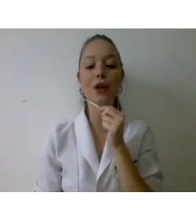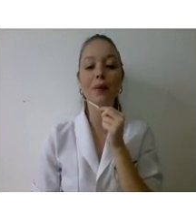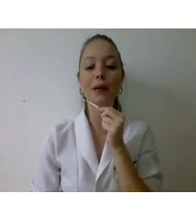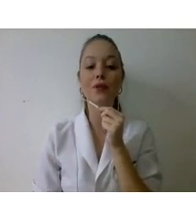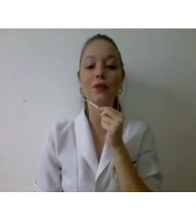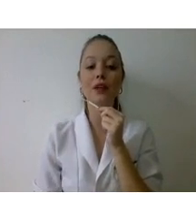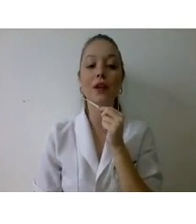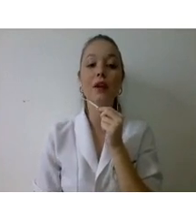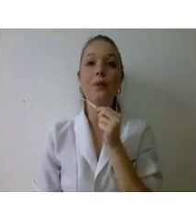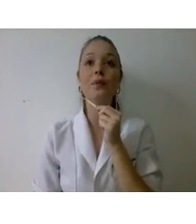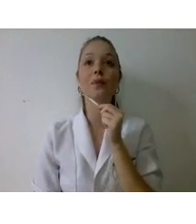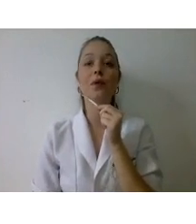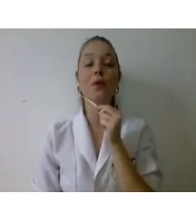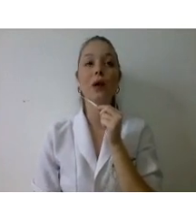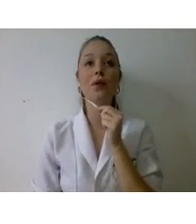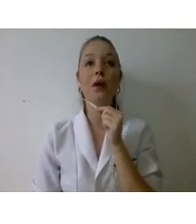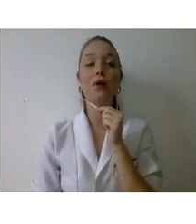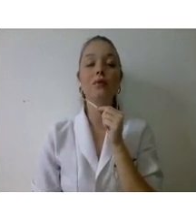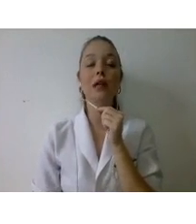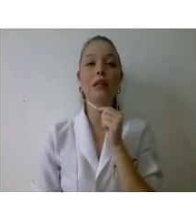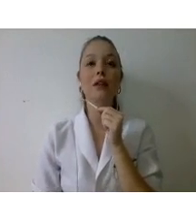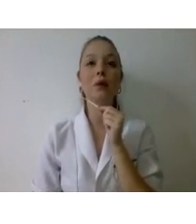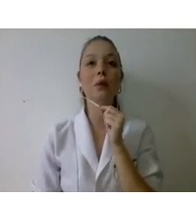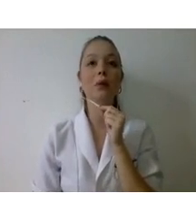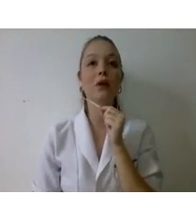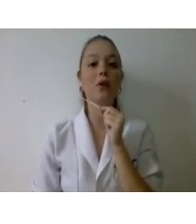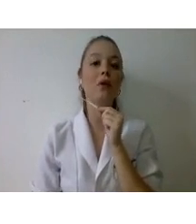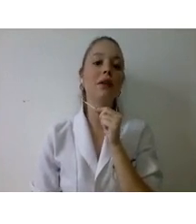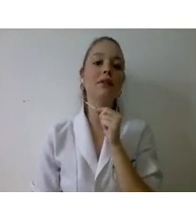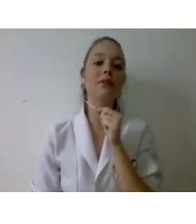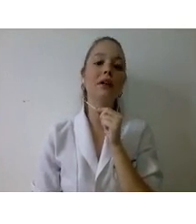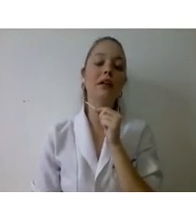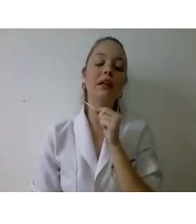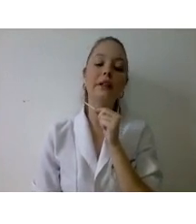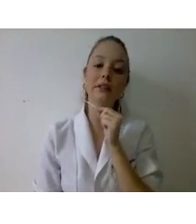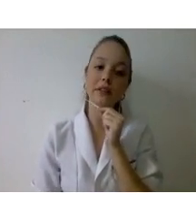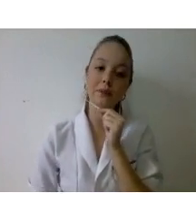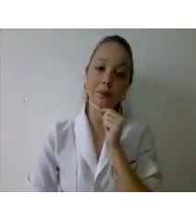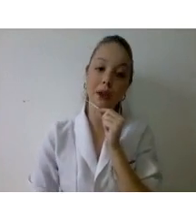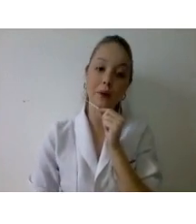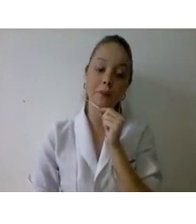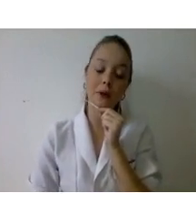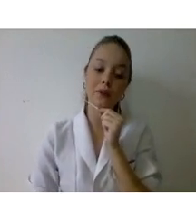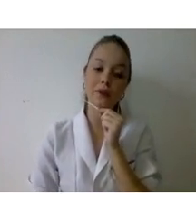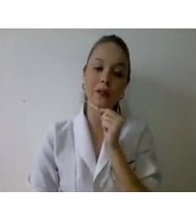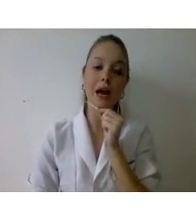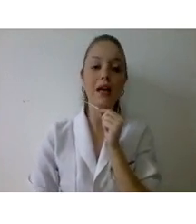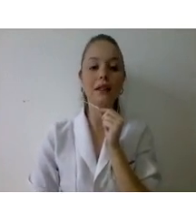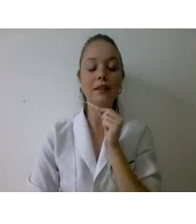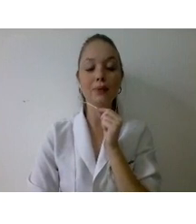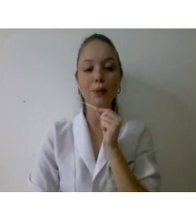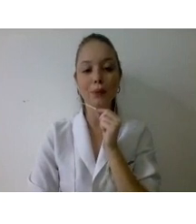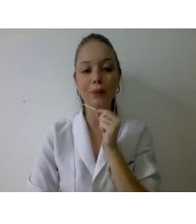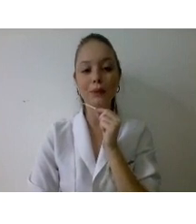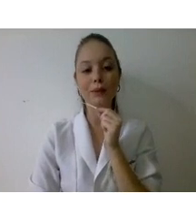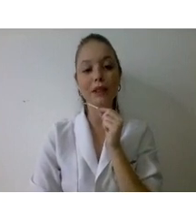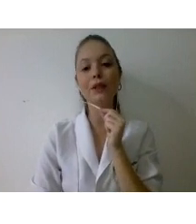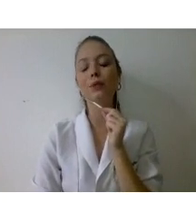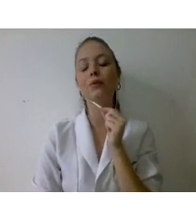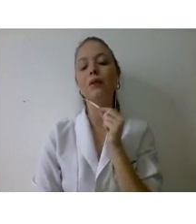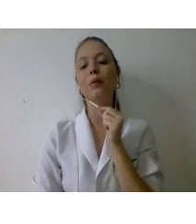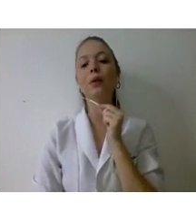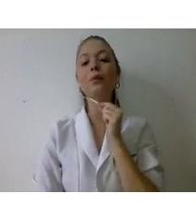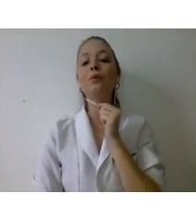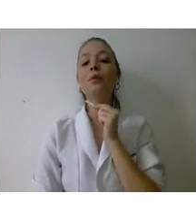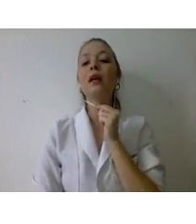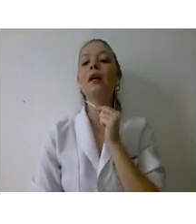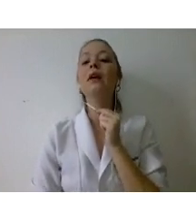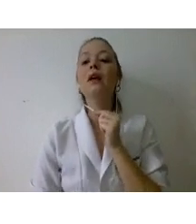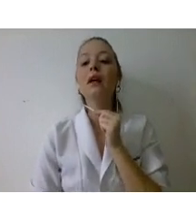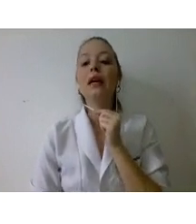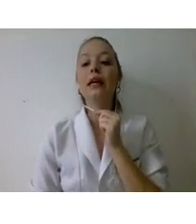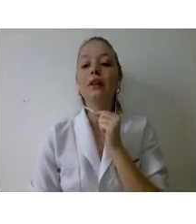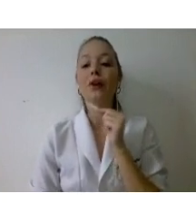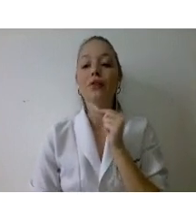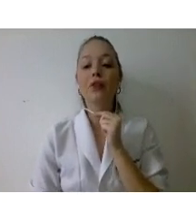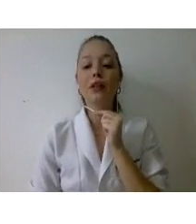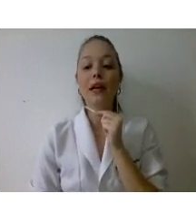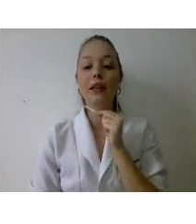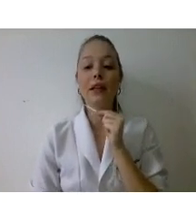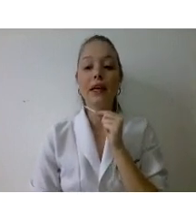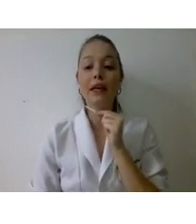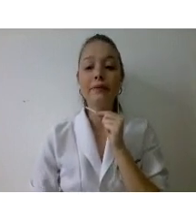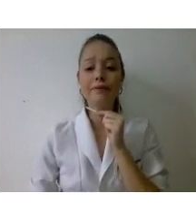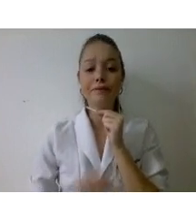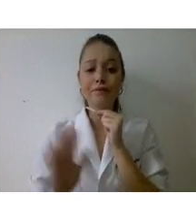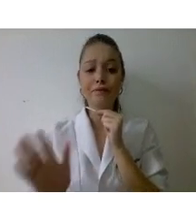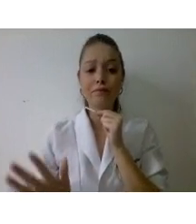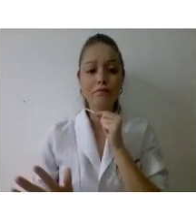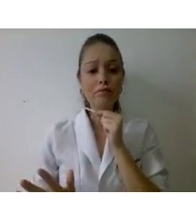Esses medicamentos que, quando acontece alguma coisa com a criança, eu posso dar ali sem problema nenhum, tá bom? Então, eu